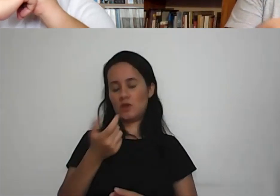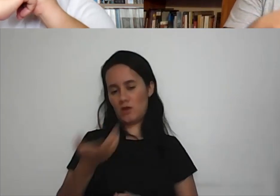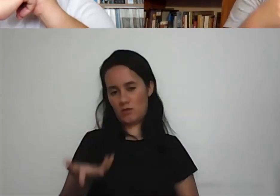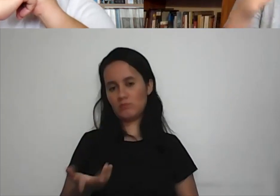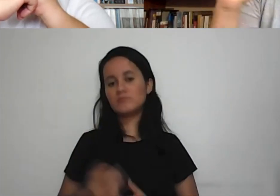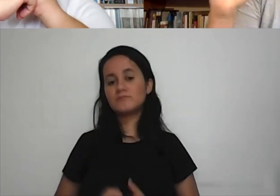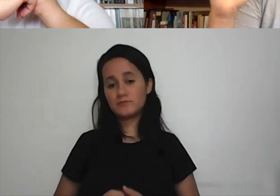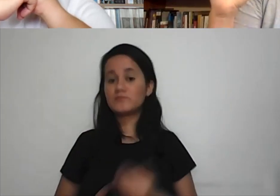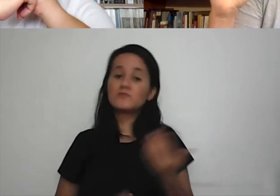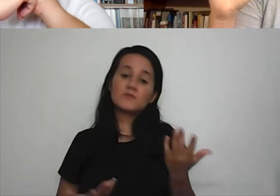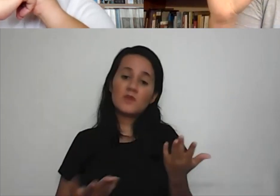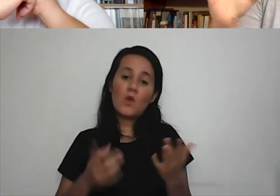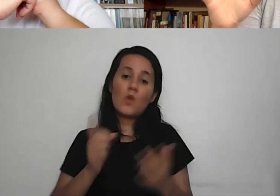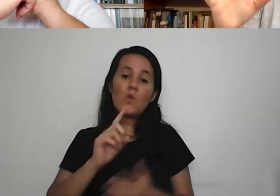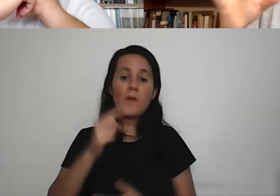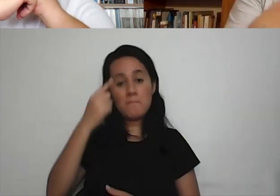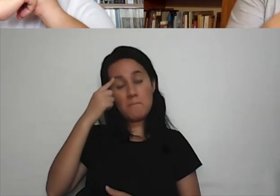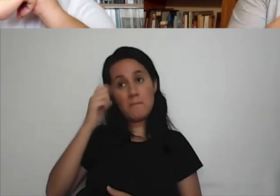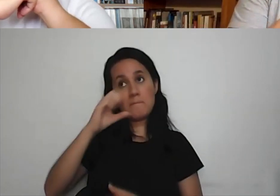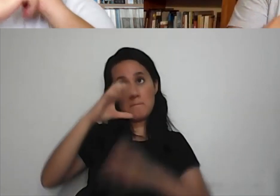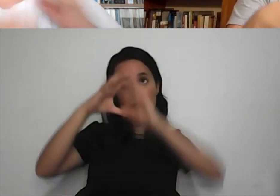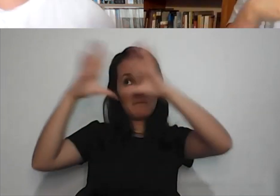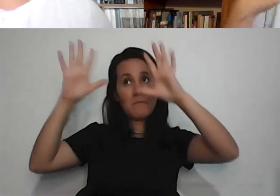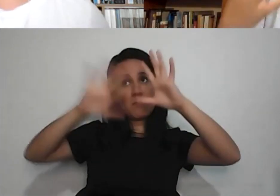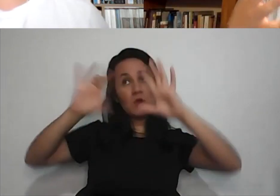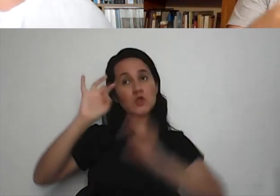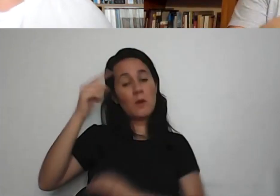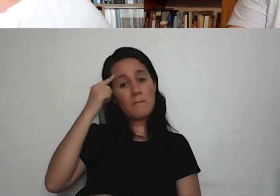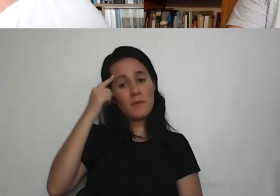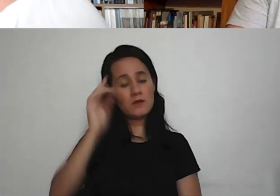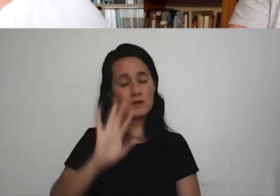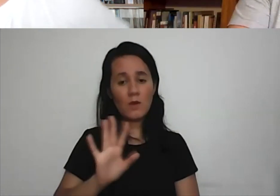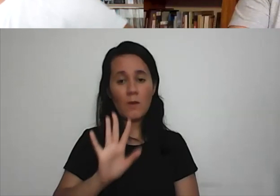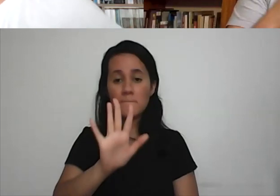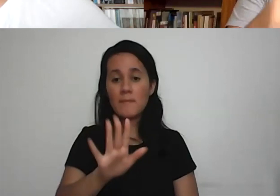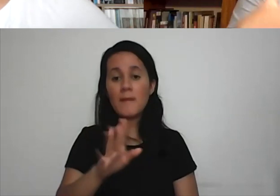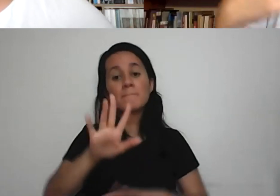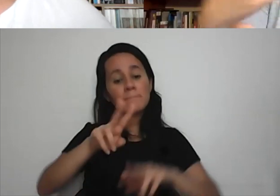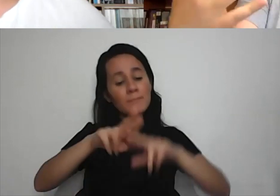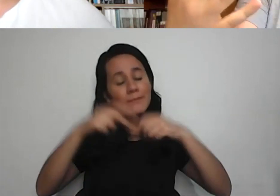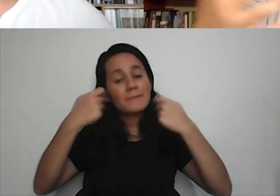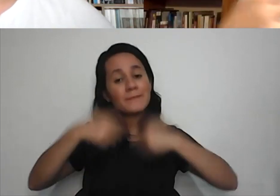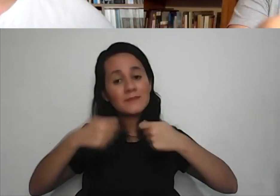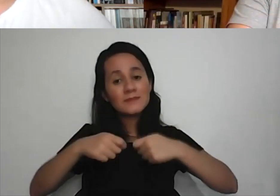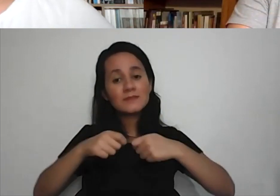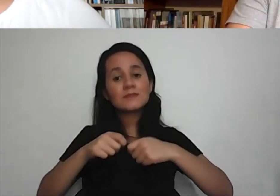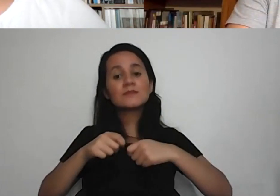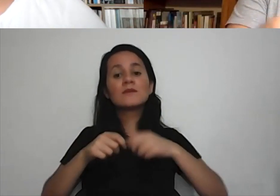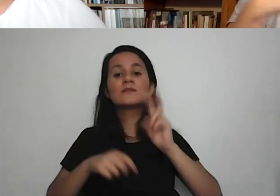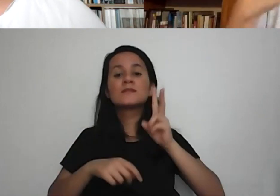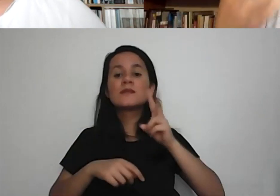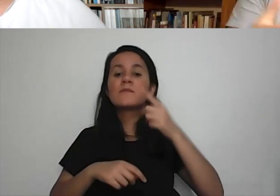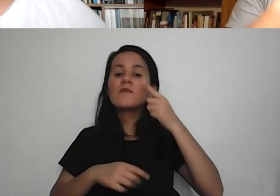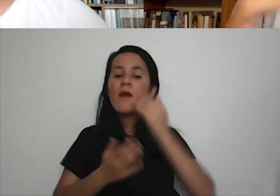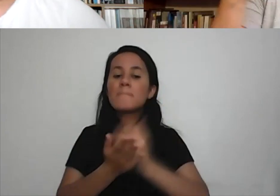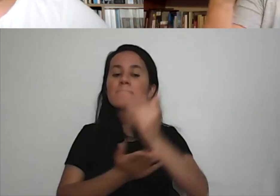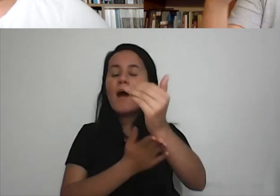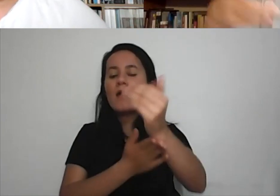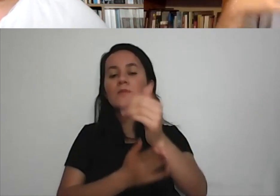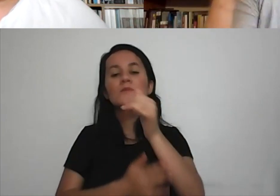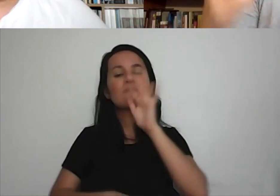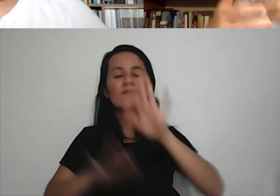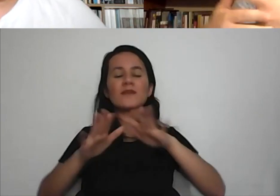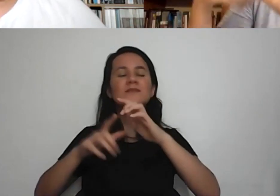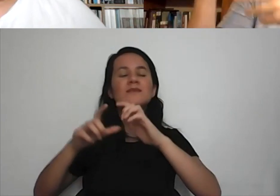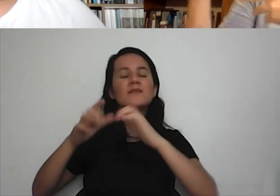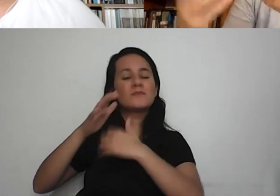assim, não é ter ilusão, né? Mas é por isso que é preciso ir sempre além, né? E mesmo quando as editoras